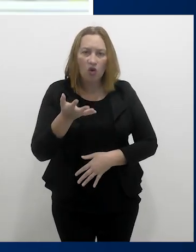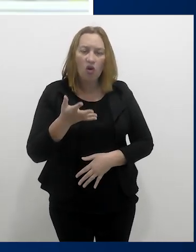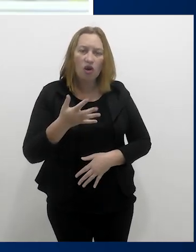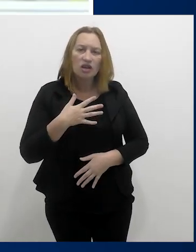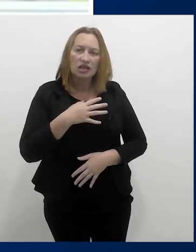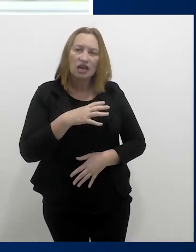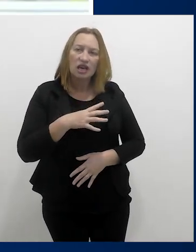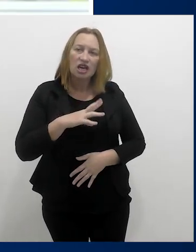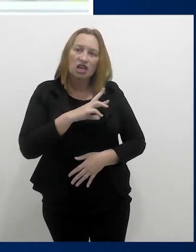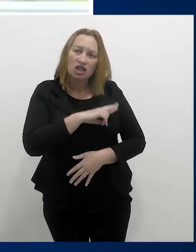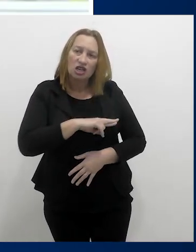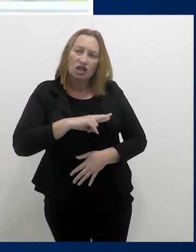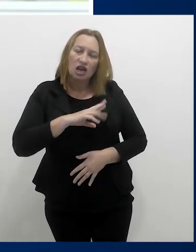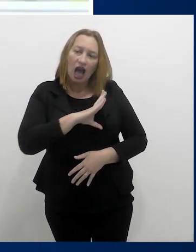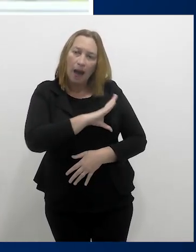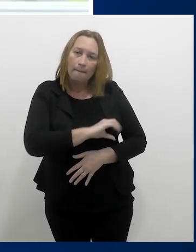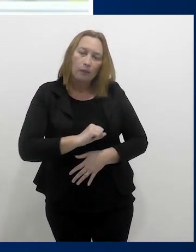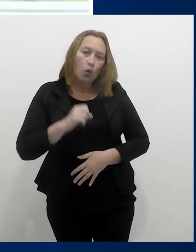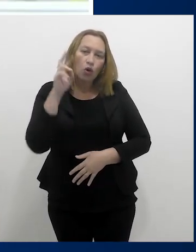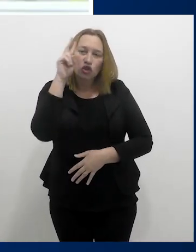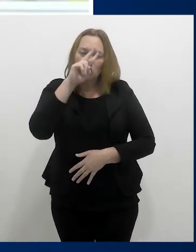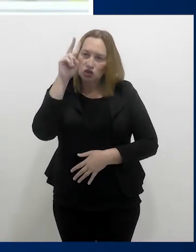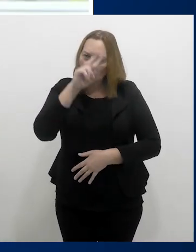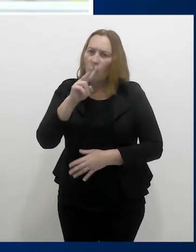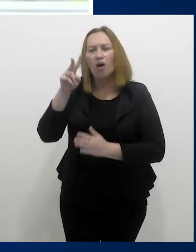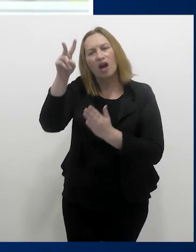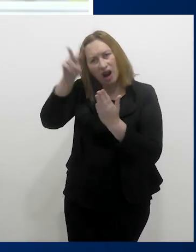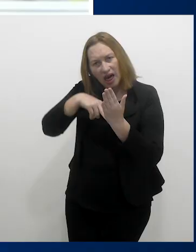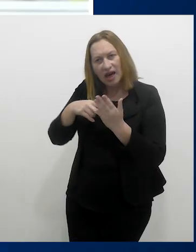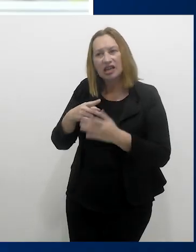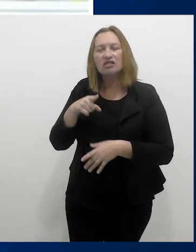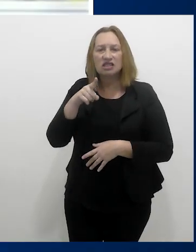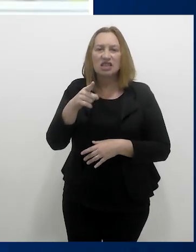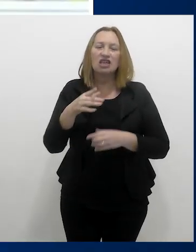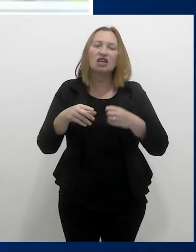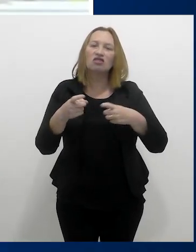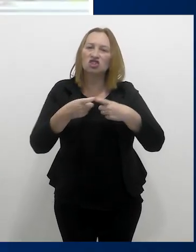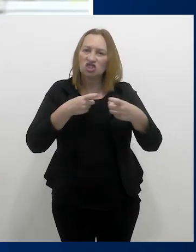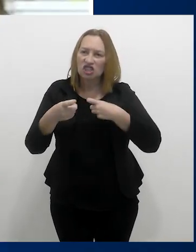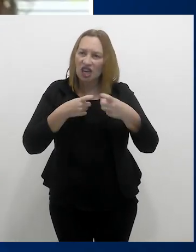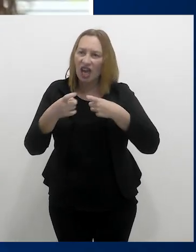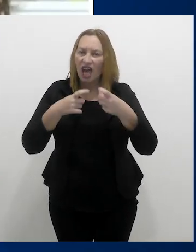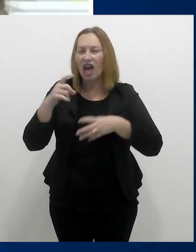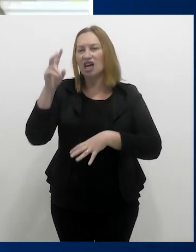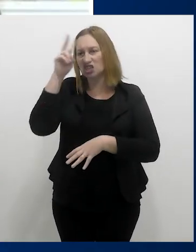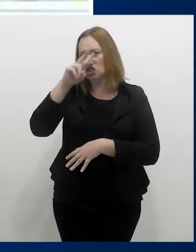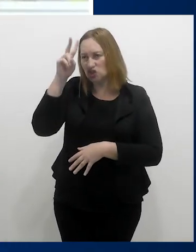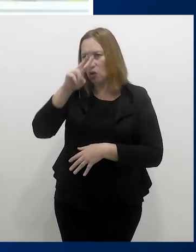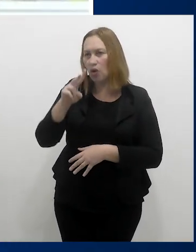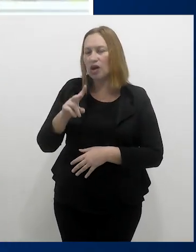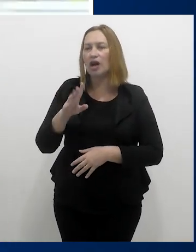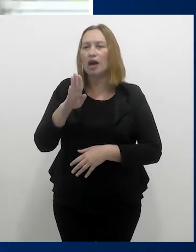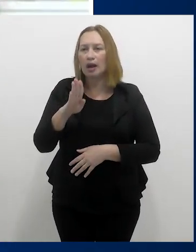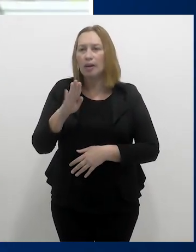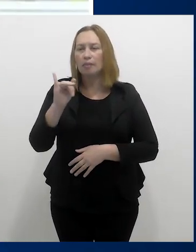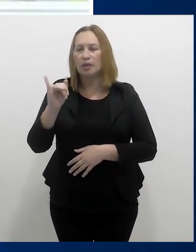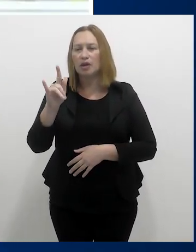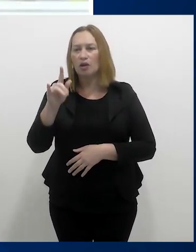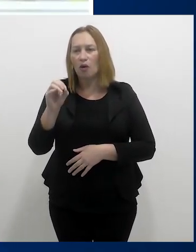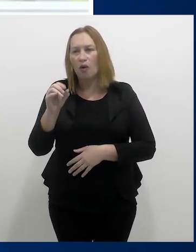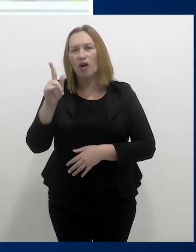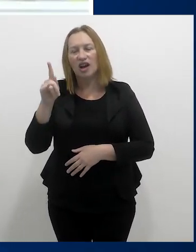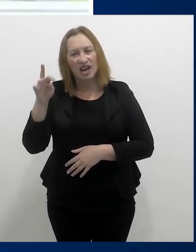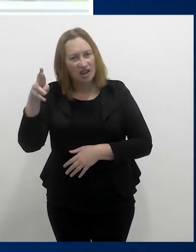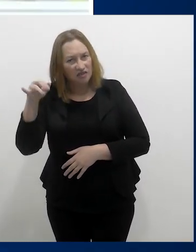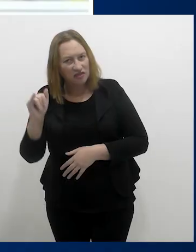de história de amor, leia história de amor. Se você gosta de história de guerra, leia história de guerra.